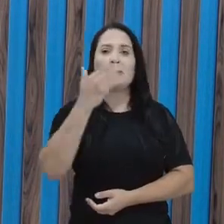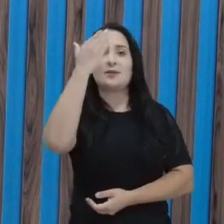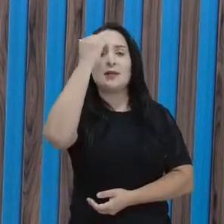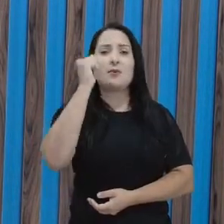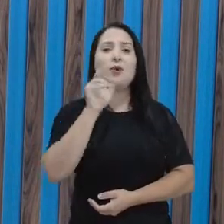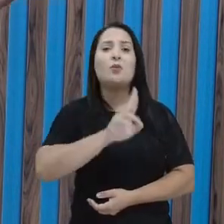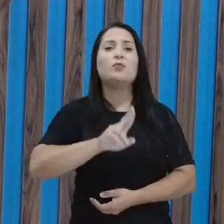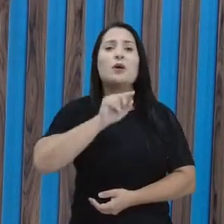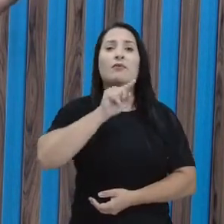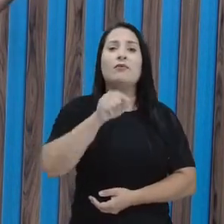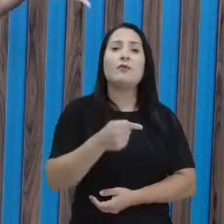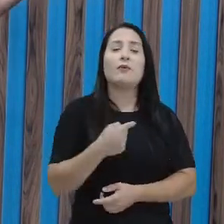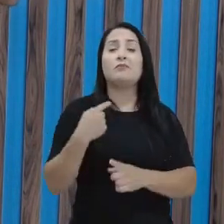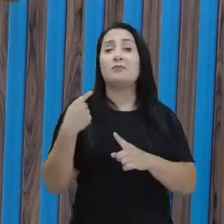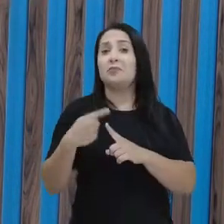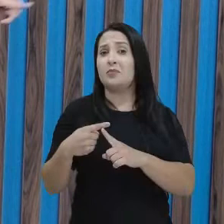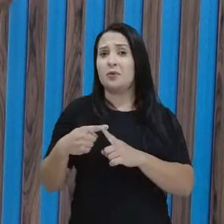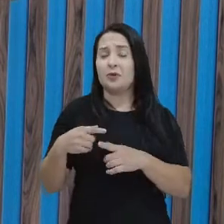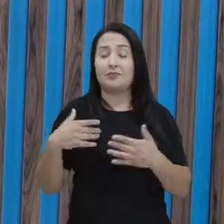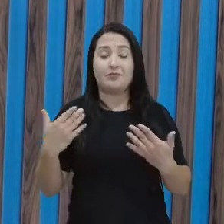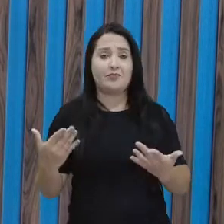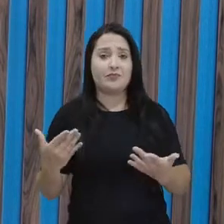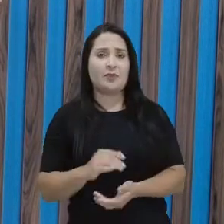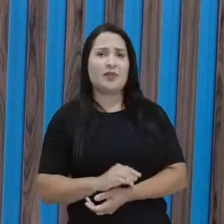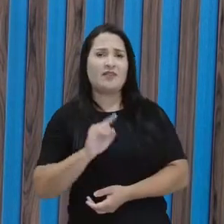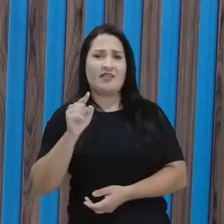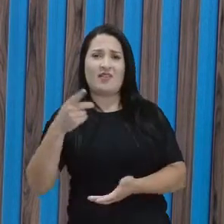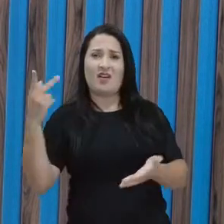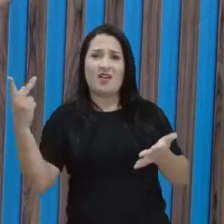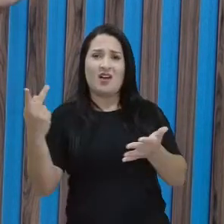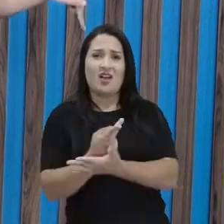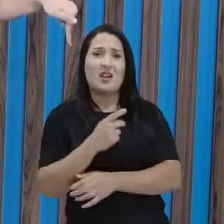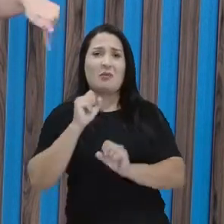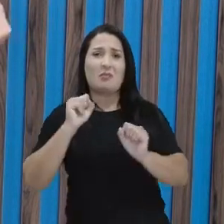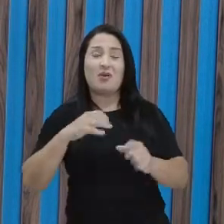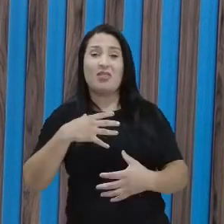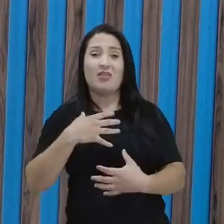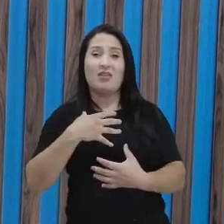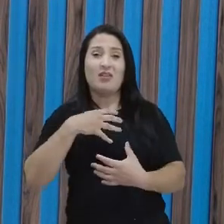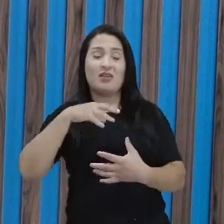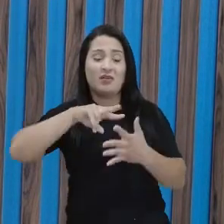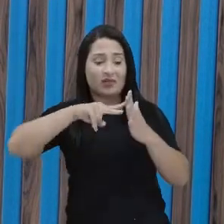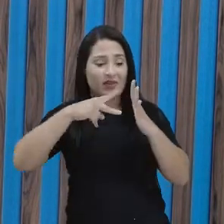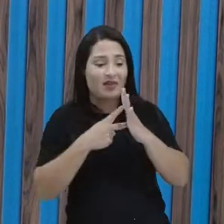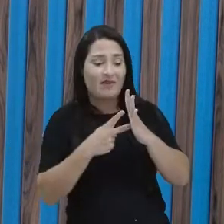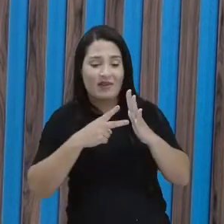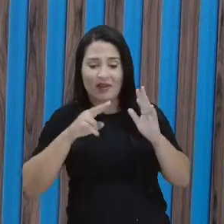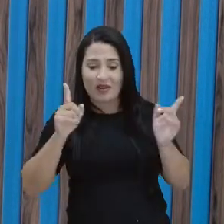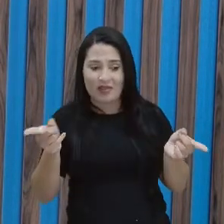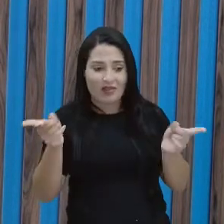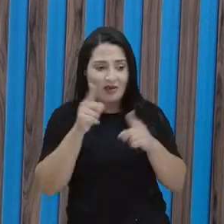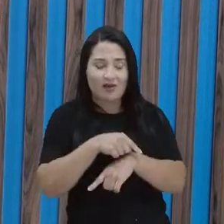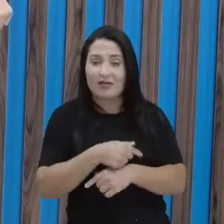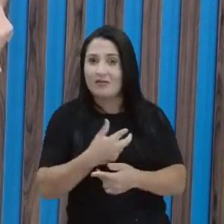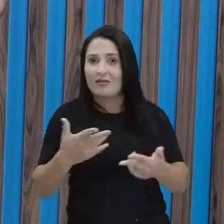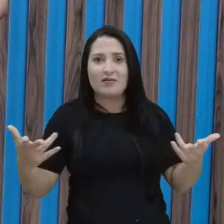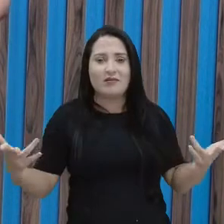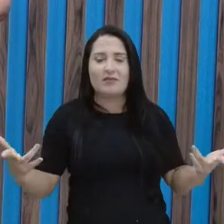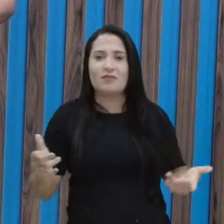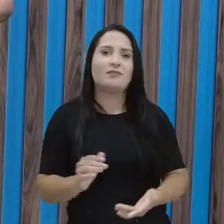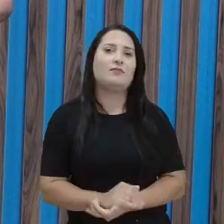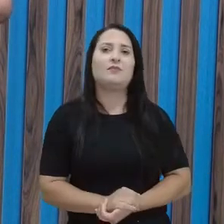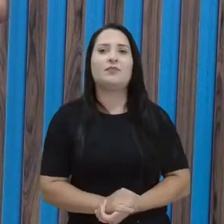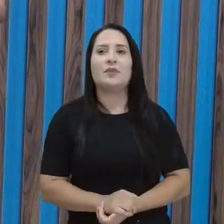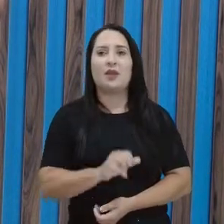as vírgulas. Por quê? Uma vírgula errada pode mudar o sentido completo das coisas, certo? E